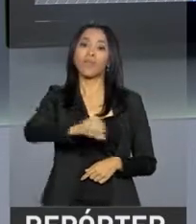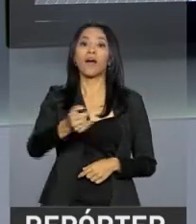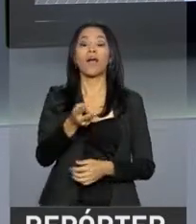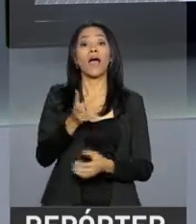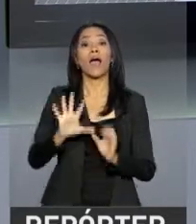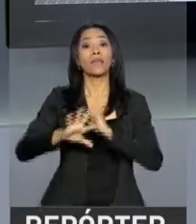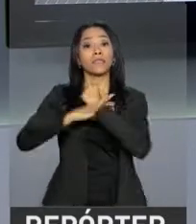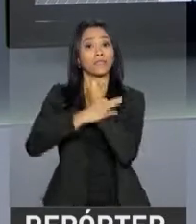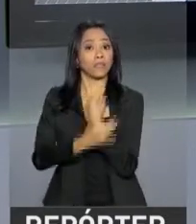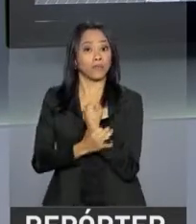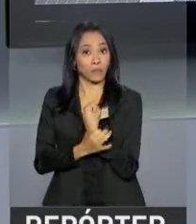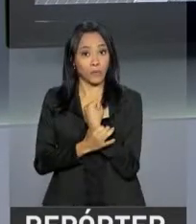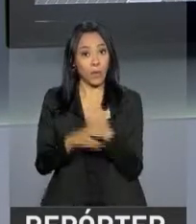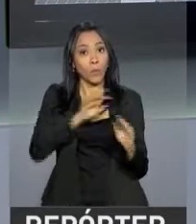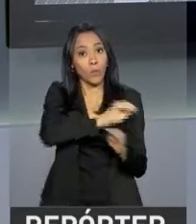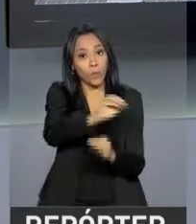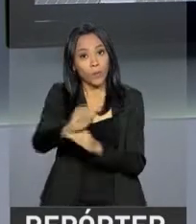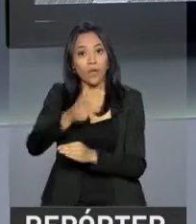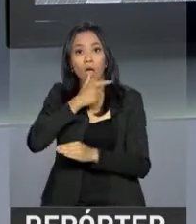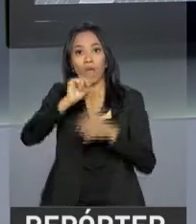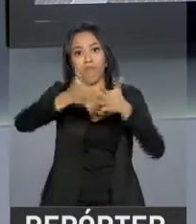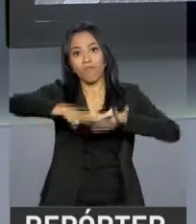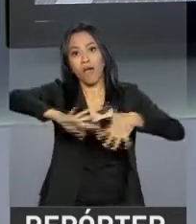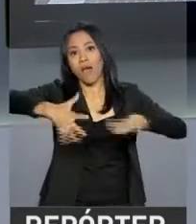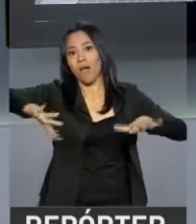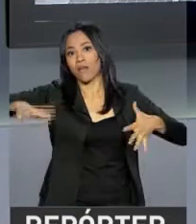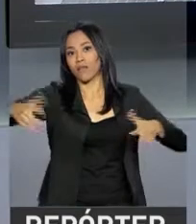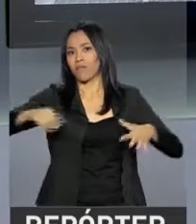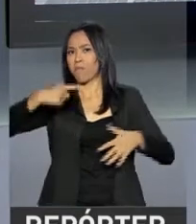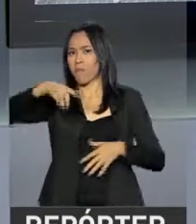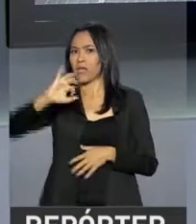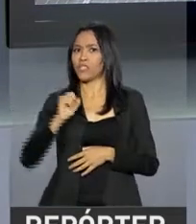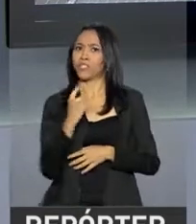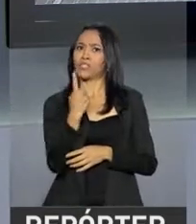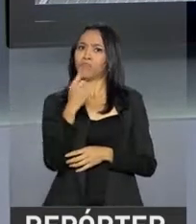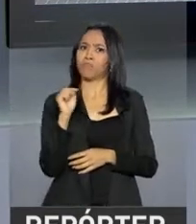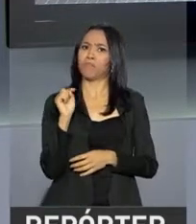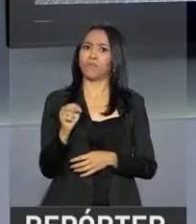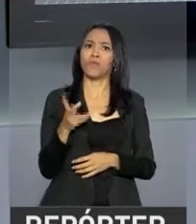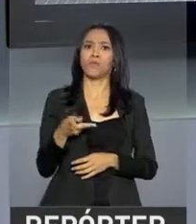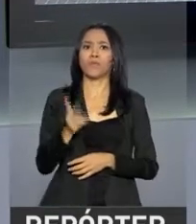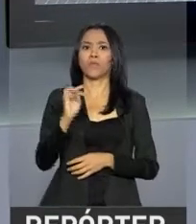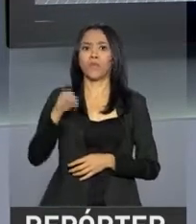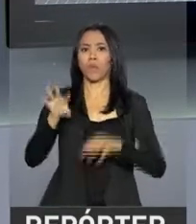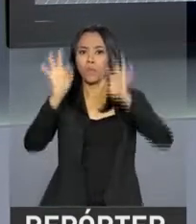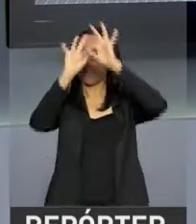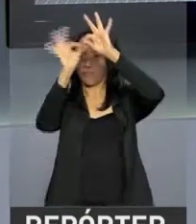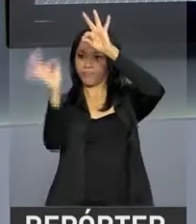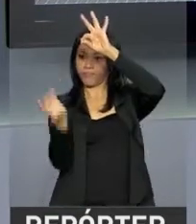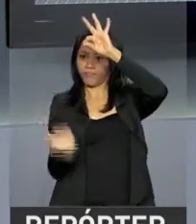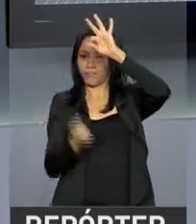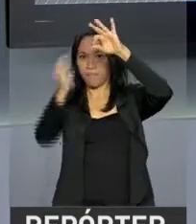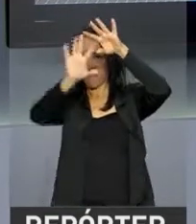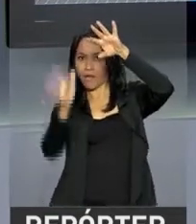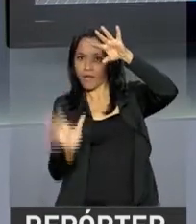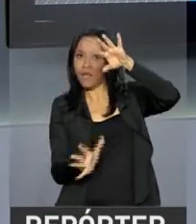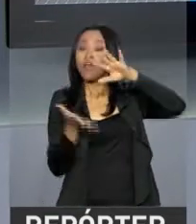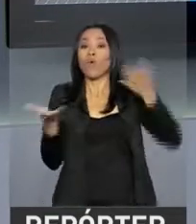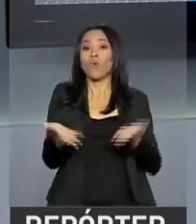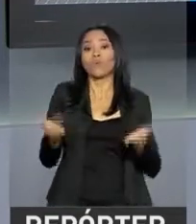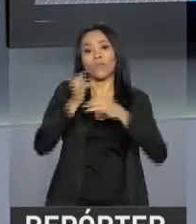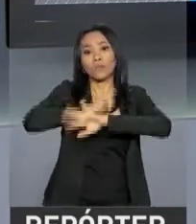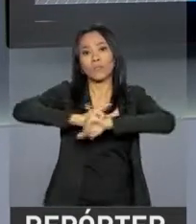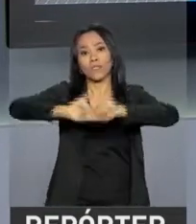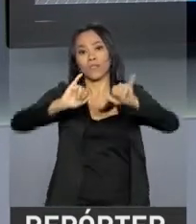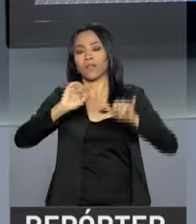da vida marinha em áreas a mais de mil quilômetros da costa brasileira as novas unidades de conservação foram anunciadas depois